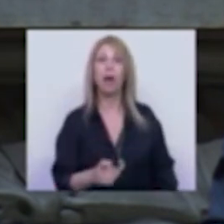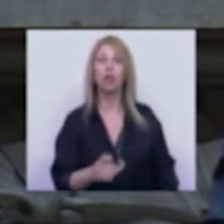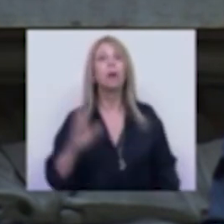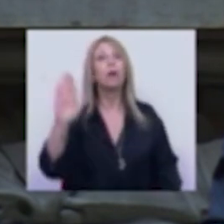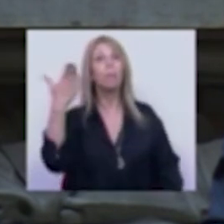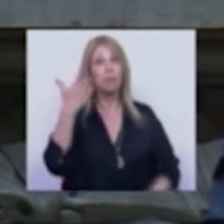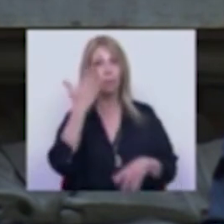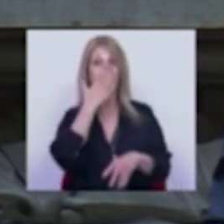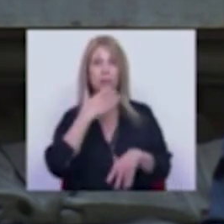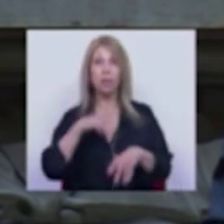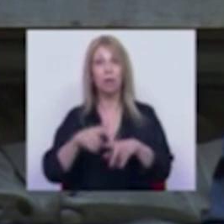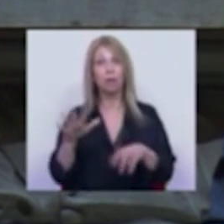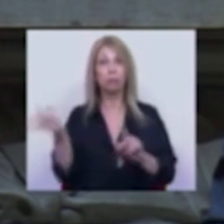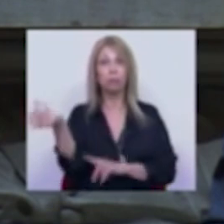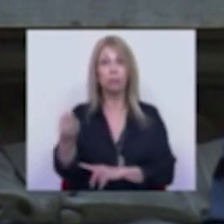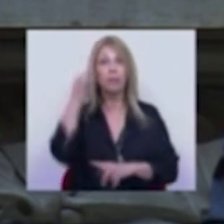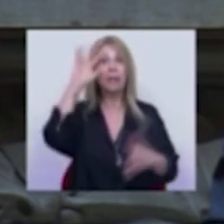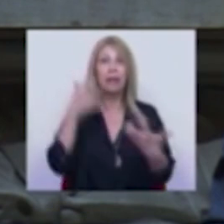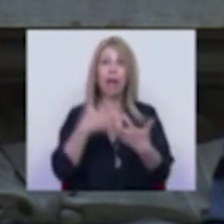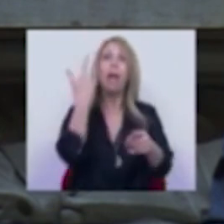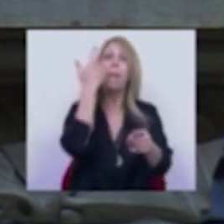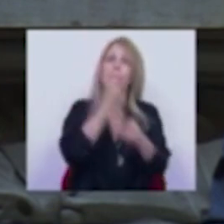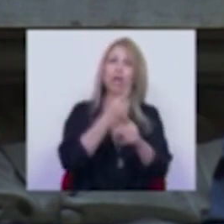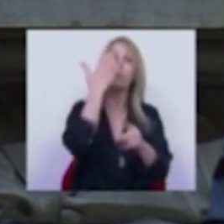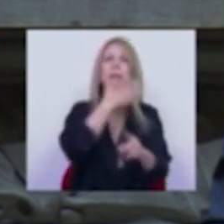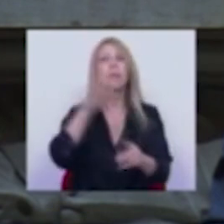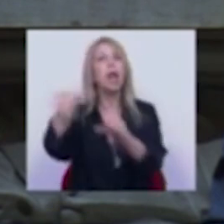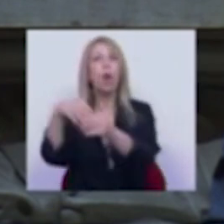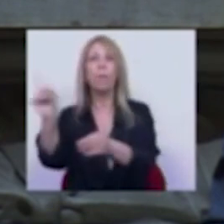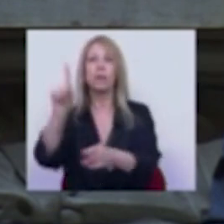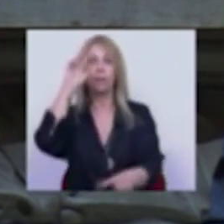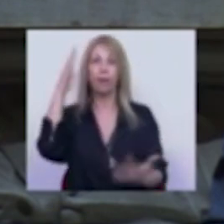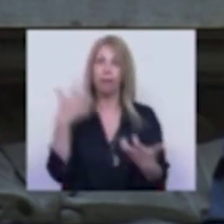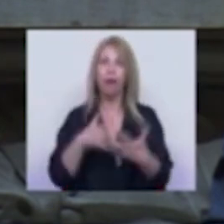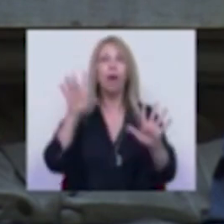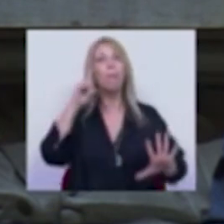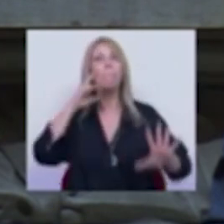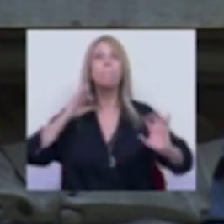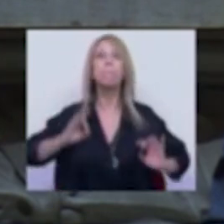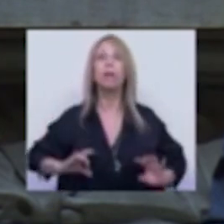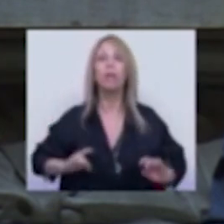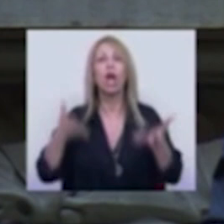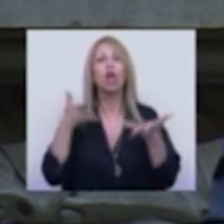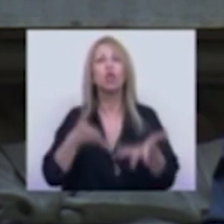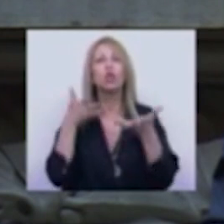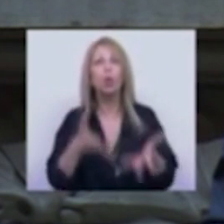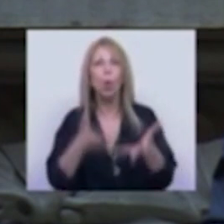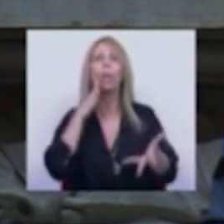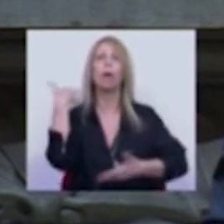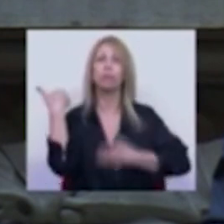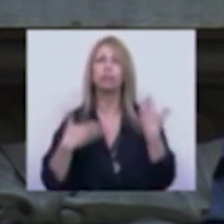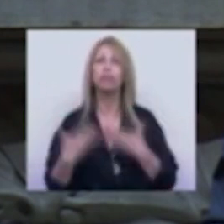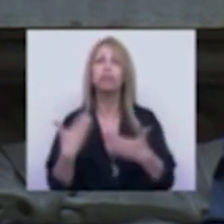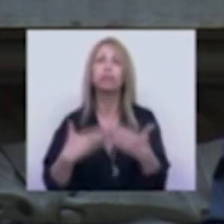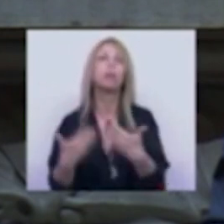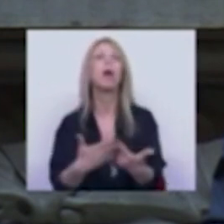guerra, mesmo se não entram nessa guerra, previnem, ajudam a construir e preservam, mesmo ali